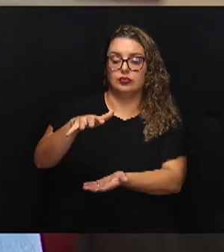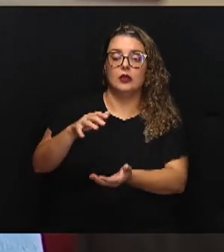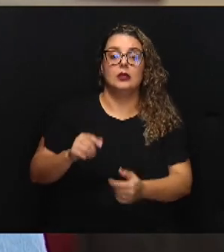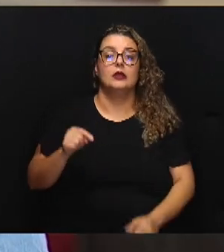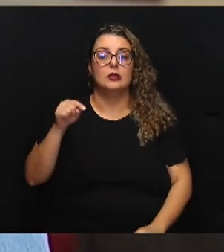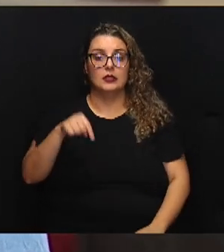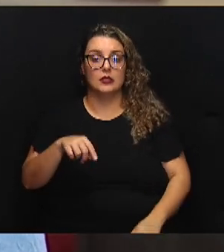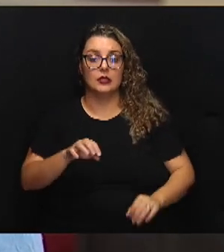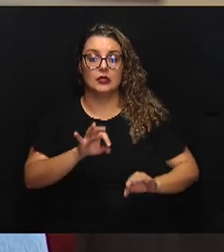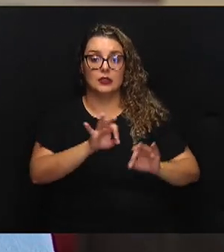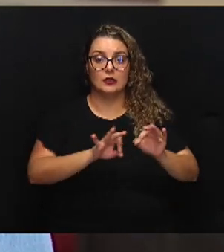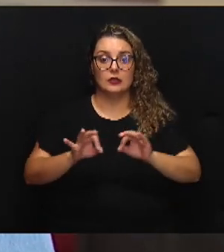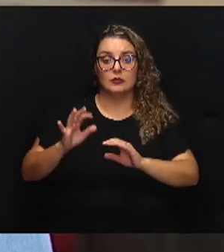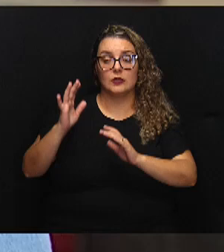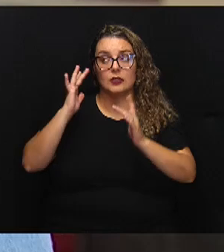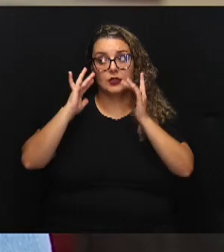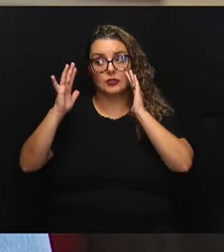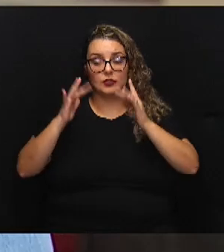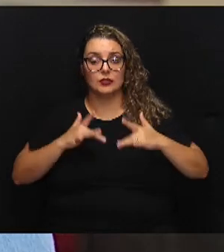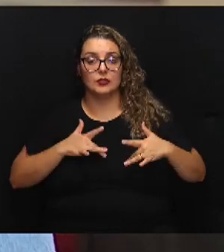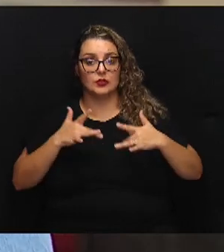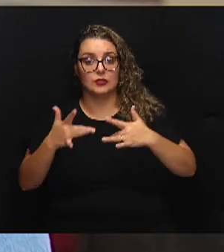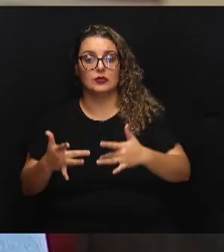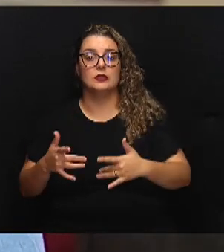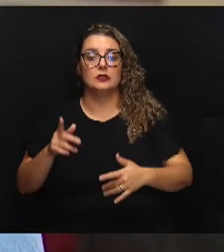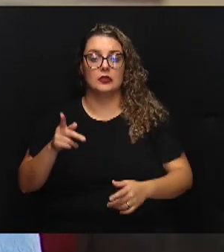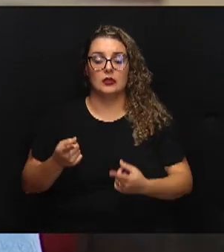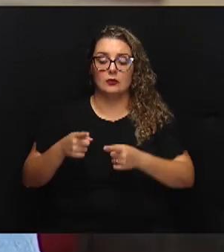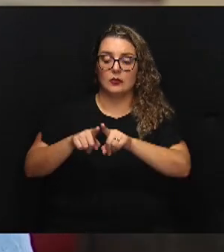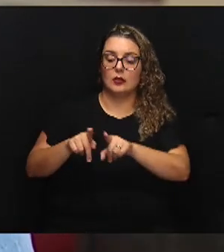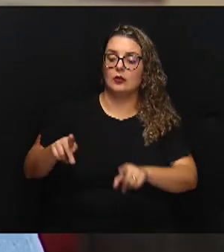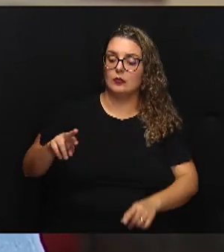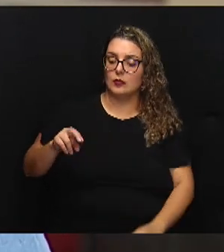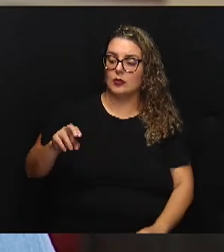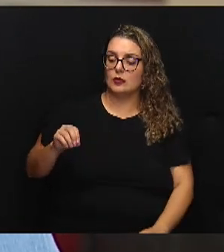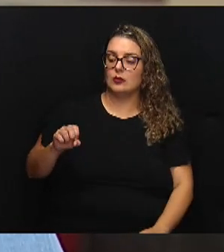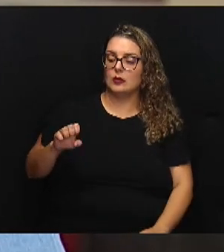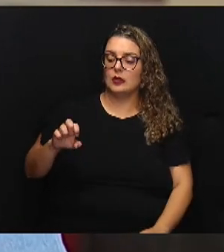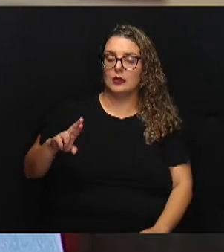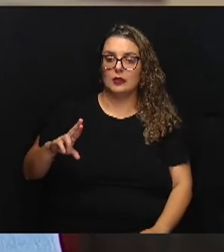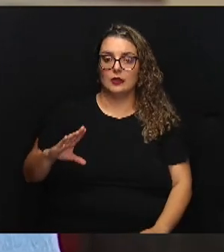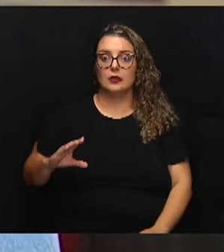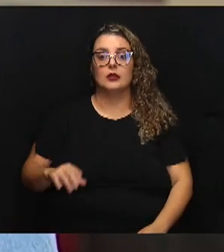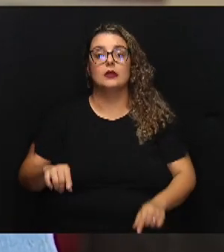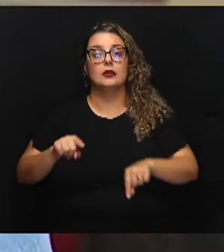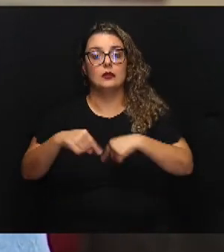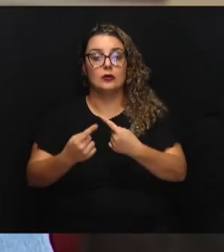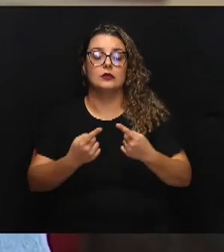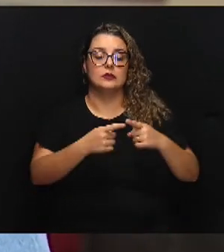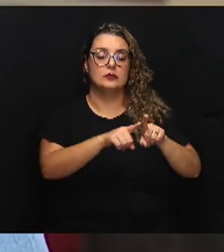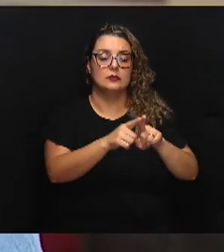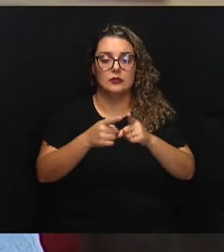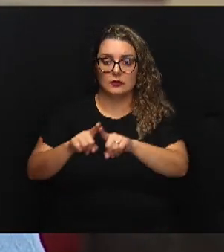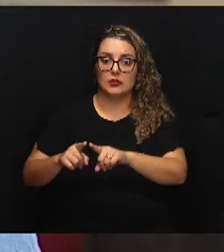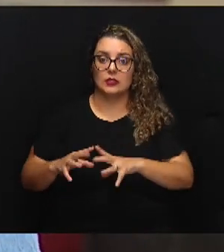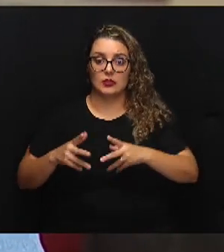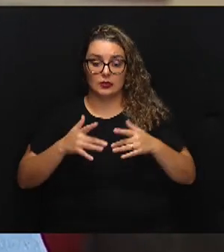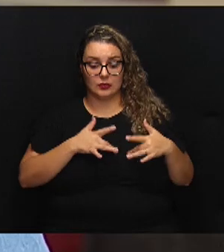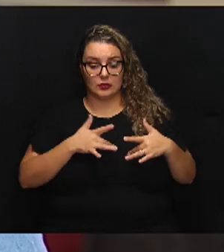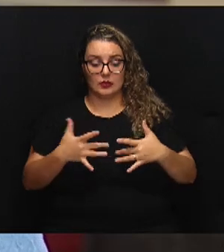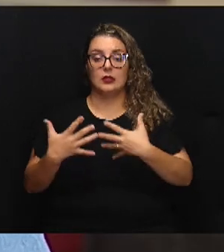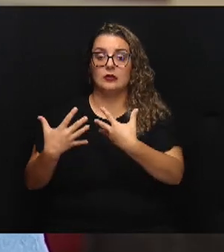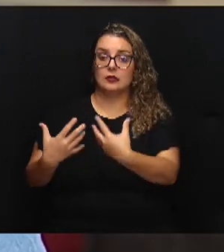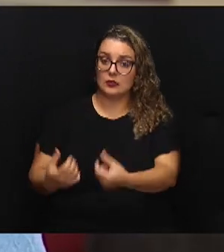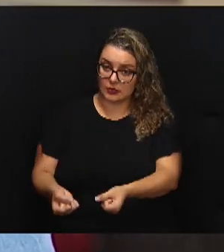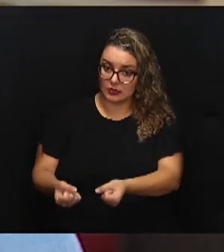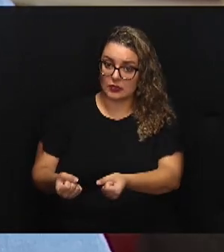projeto Doe Sonhos, ele tem essa parceria com a PROEC e tem outras iniciativas aqui dentro. Então, todas essas doações que serão recebidas, elas